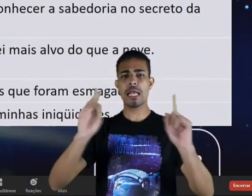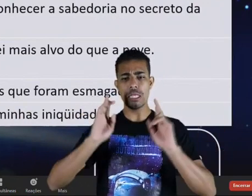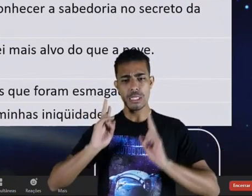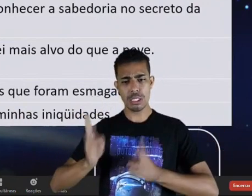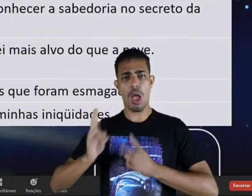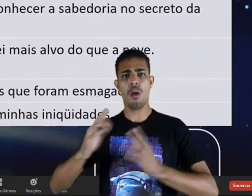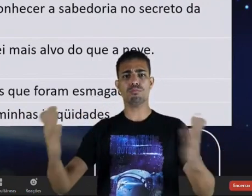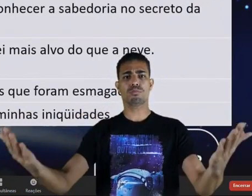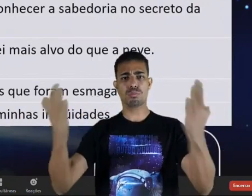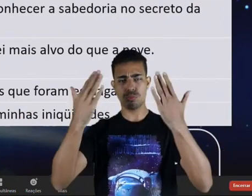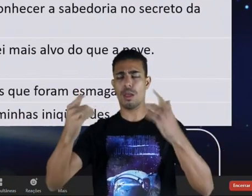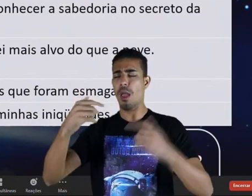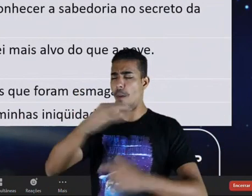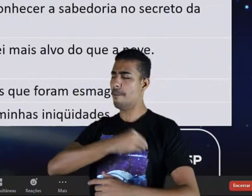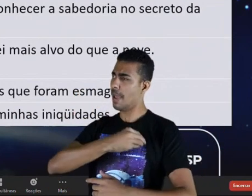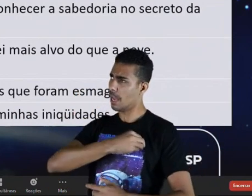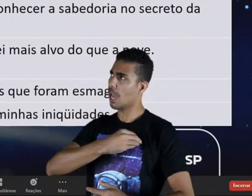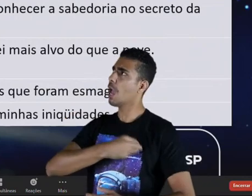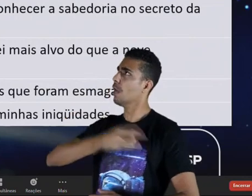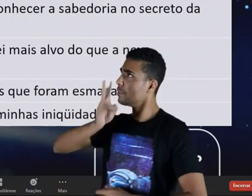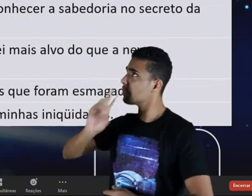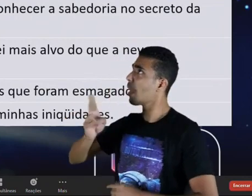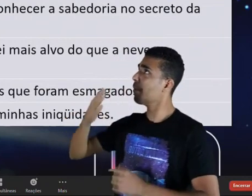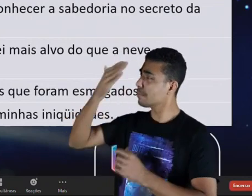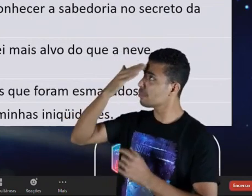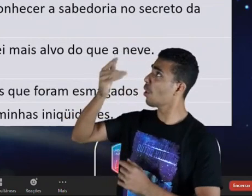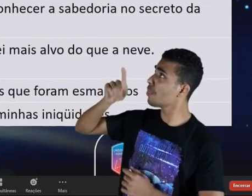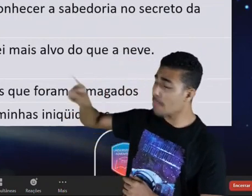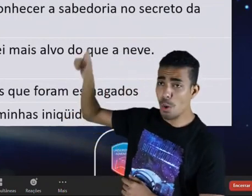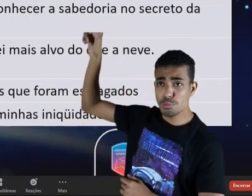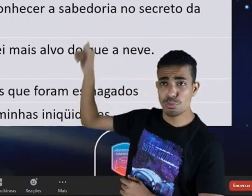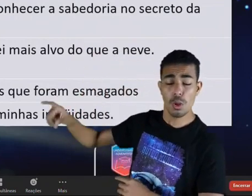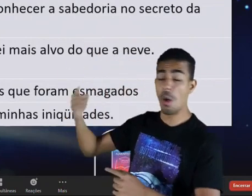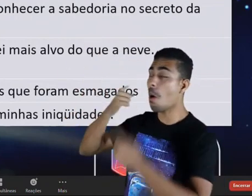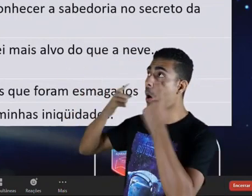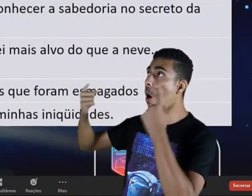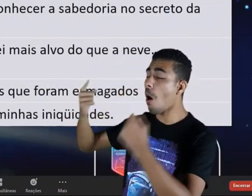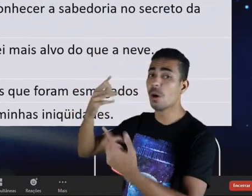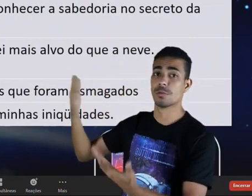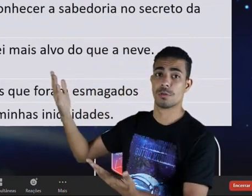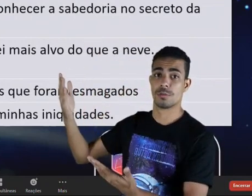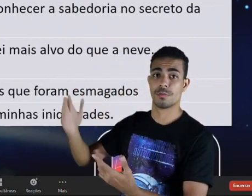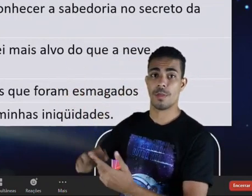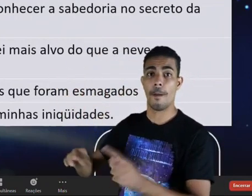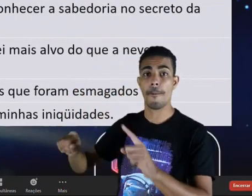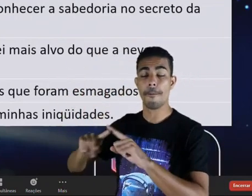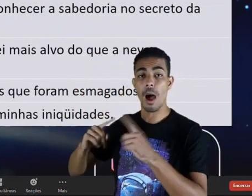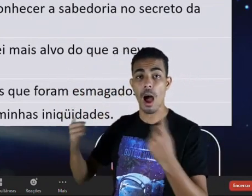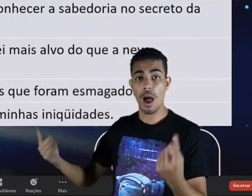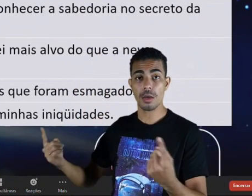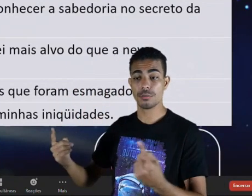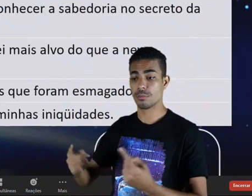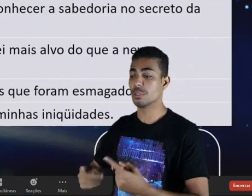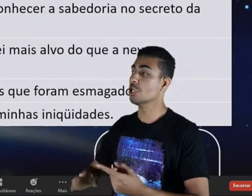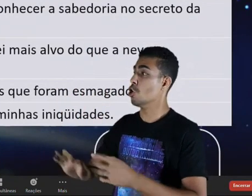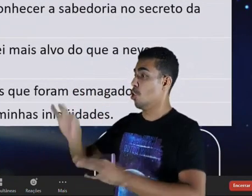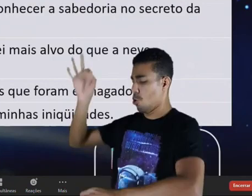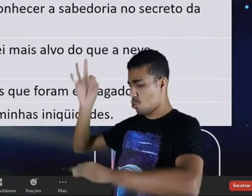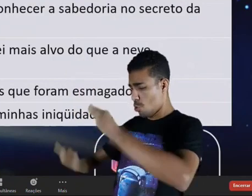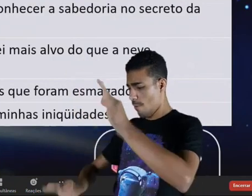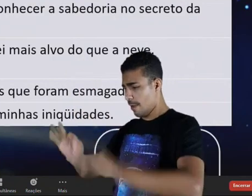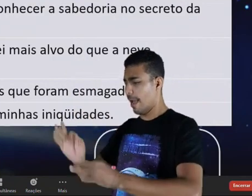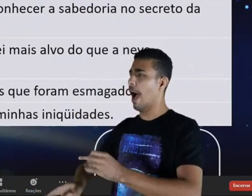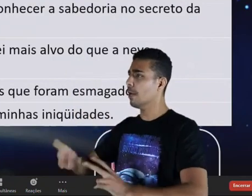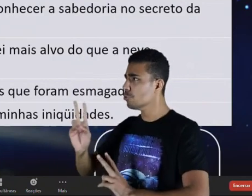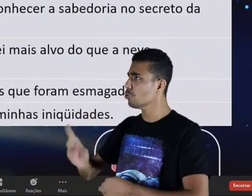Contra ti somente pequei. Fiz o que é mal diante dos teus olhos, de sorte que és justificado em